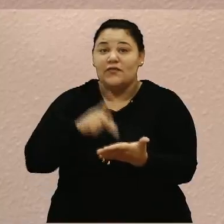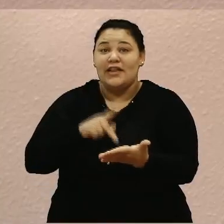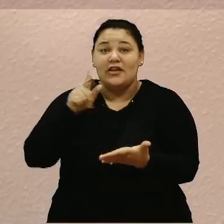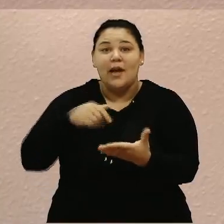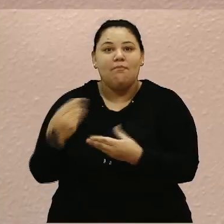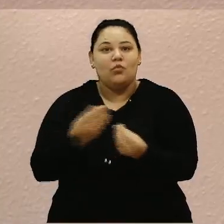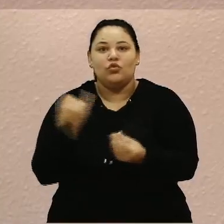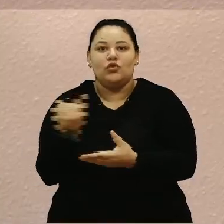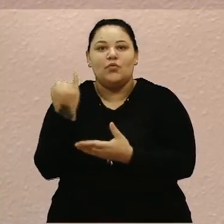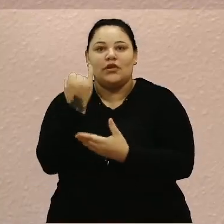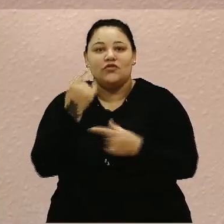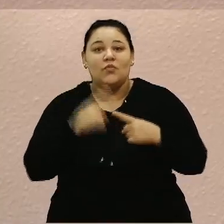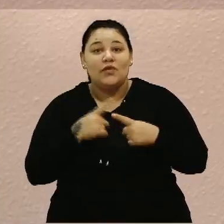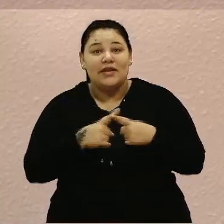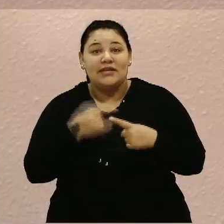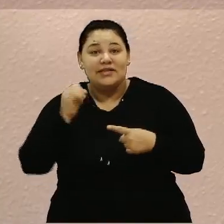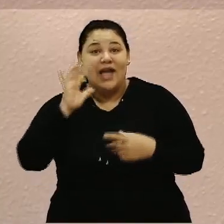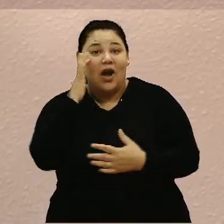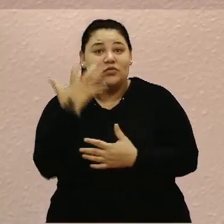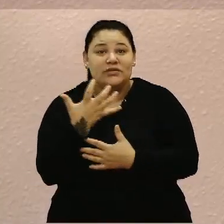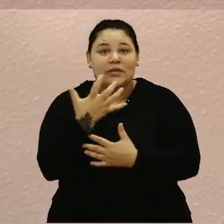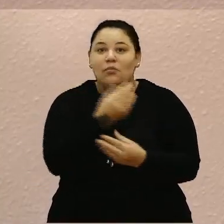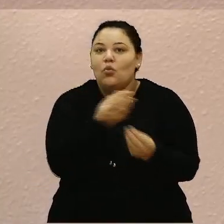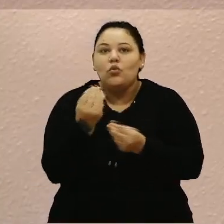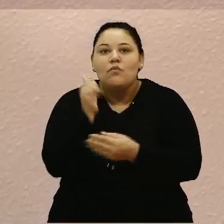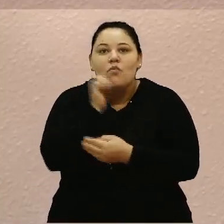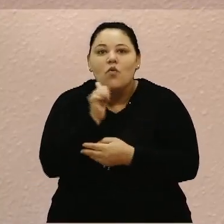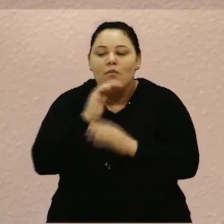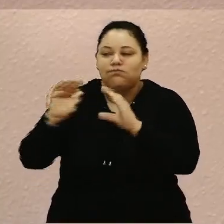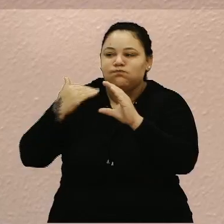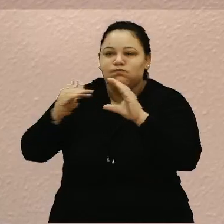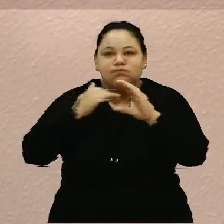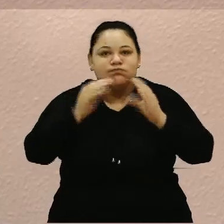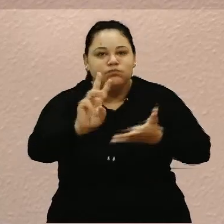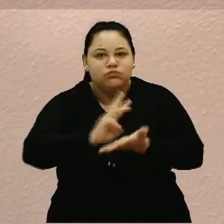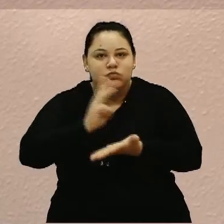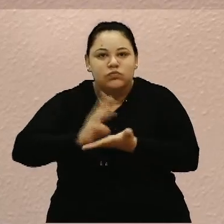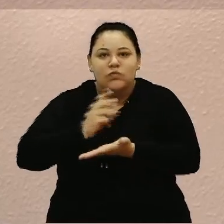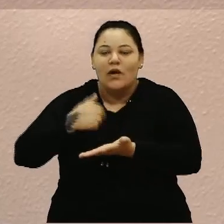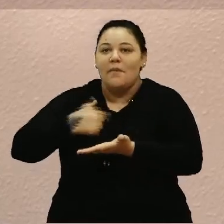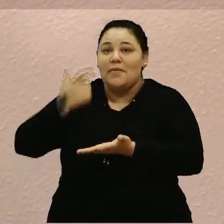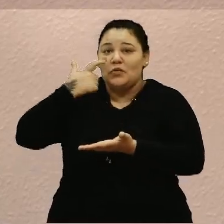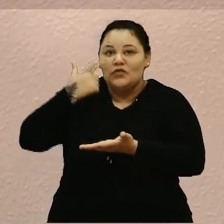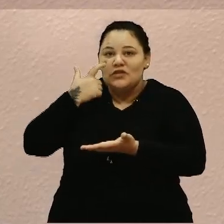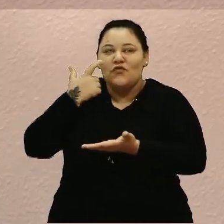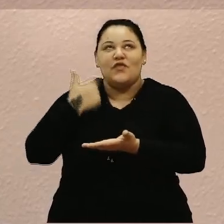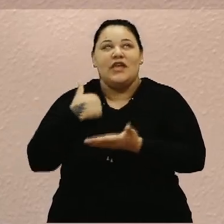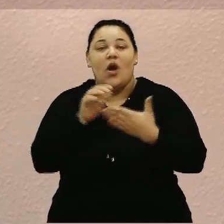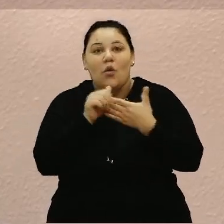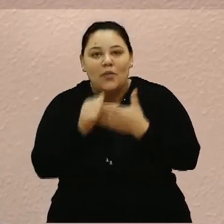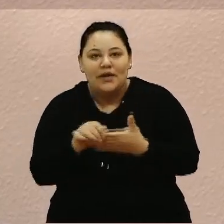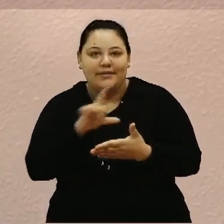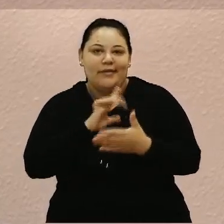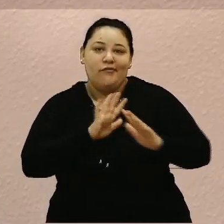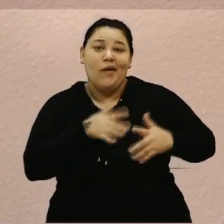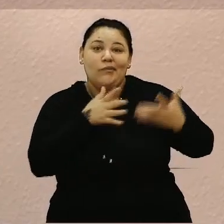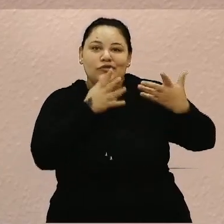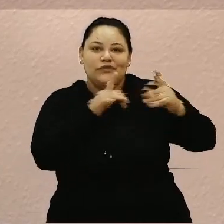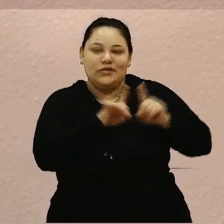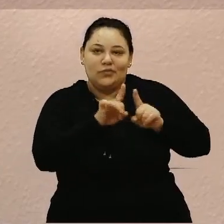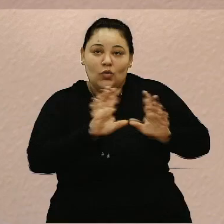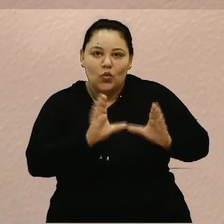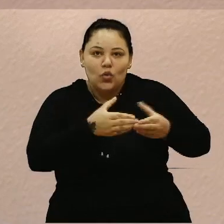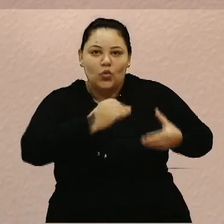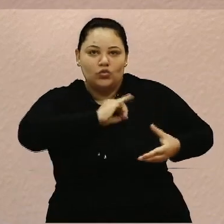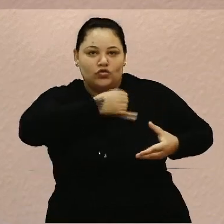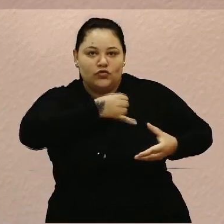quando aconteceu esse fato, várias meninas me mandaram mensagem perguntando se eu tinha visto, né, e houve uma mobilização também do time do Juventude,